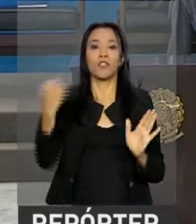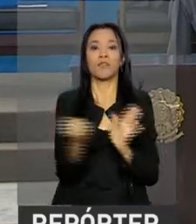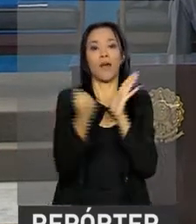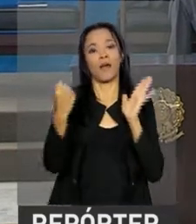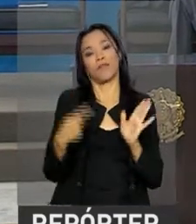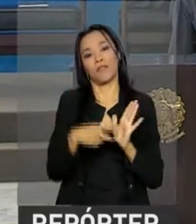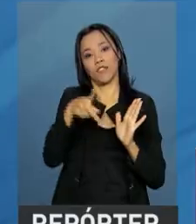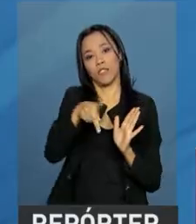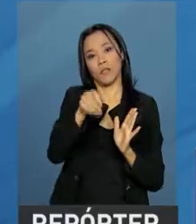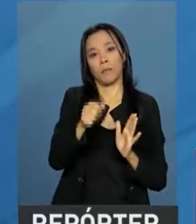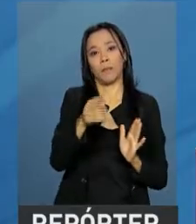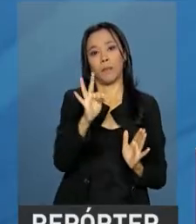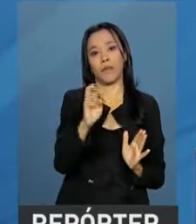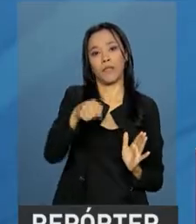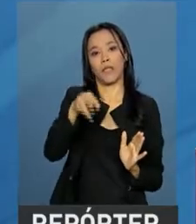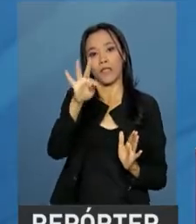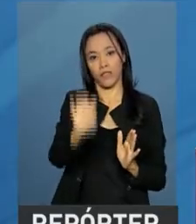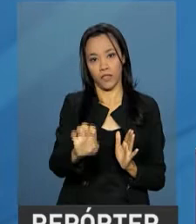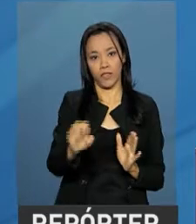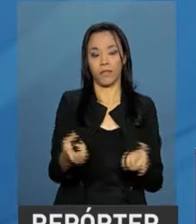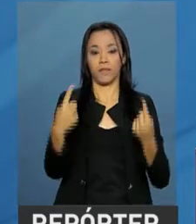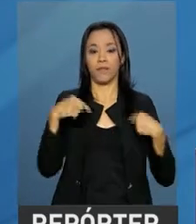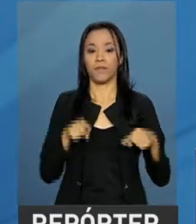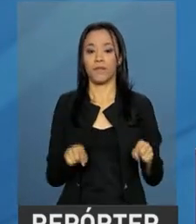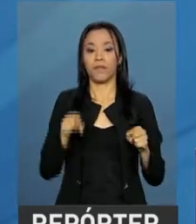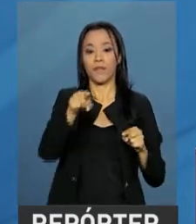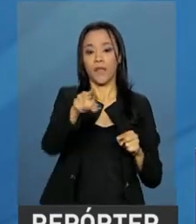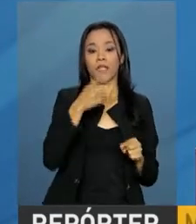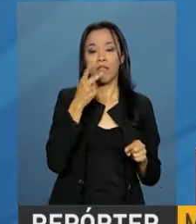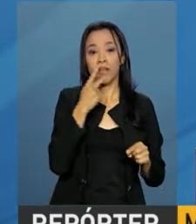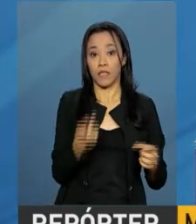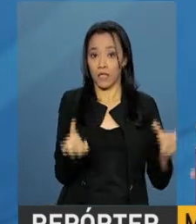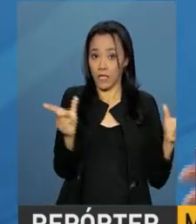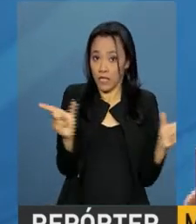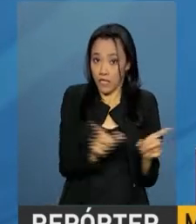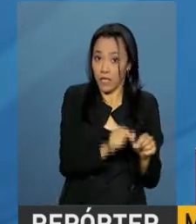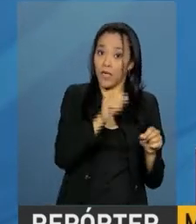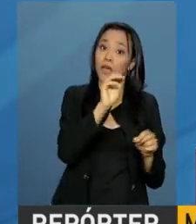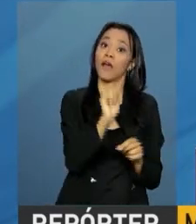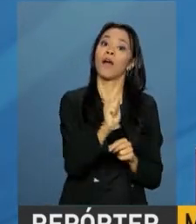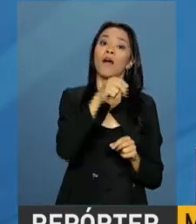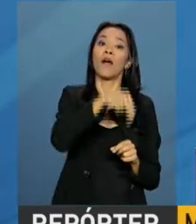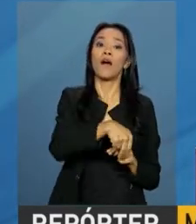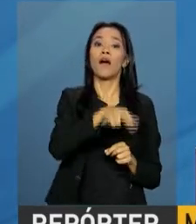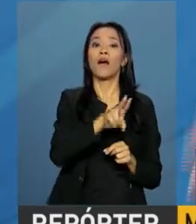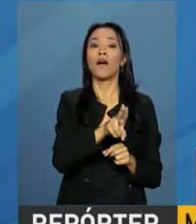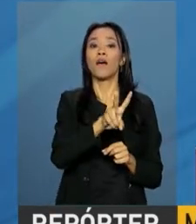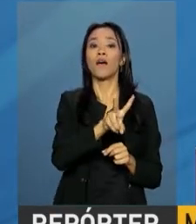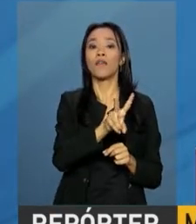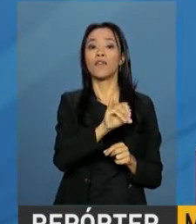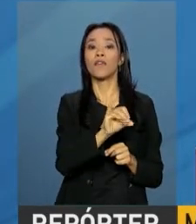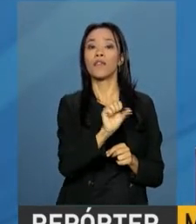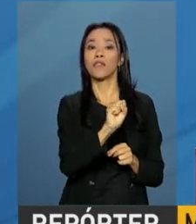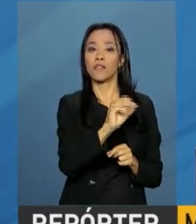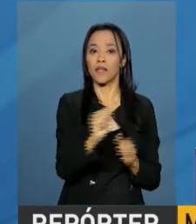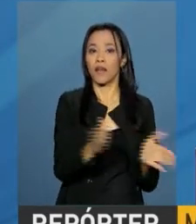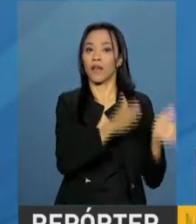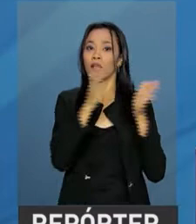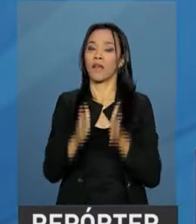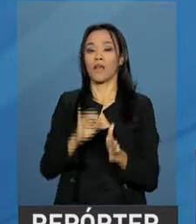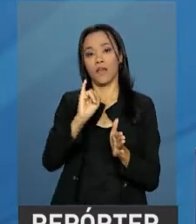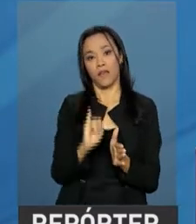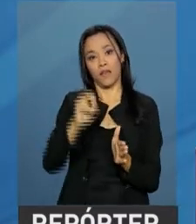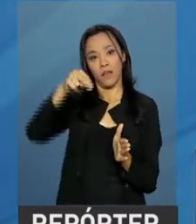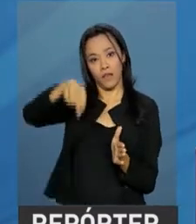solicitações este acordo com a anvisa e inpi vai agilizar a análise